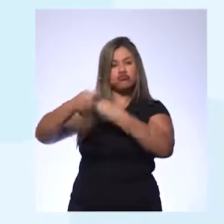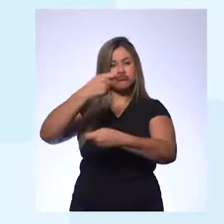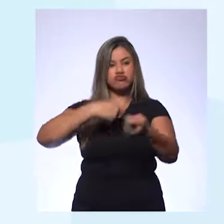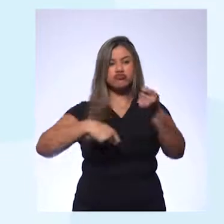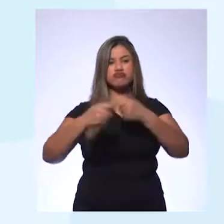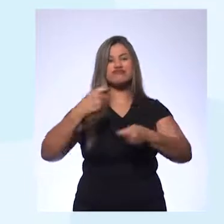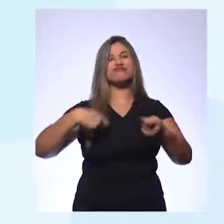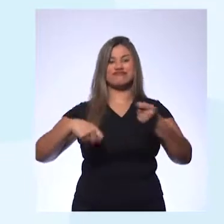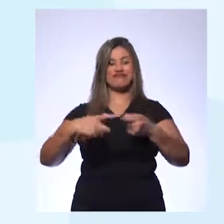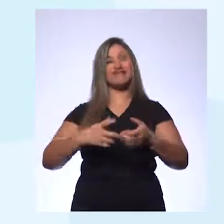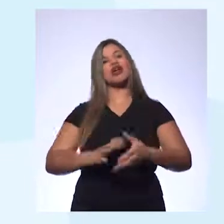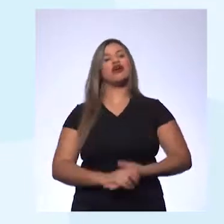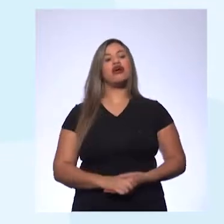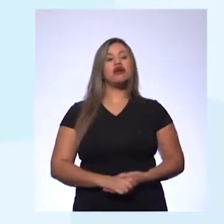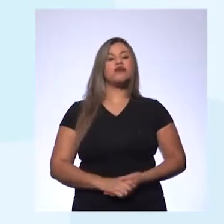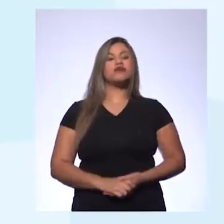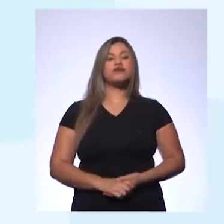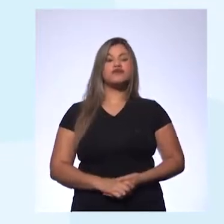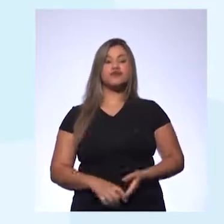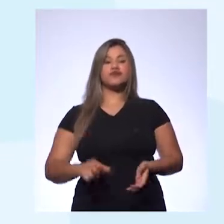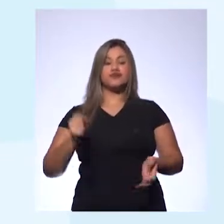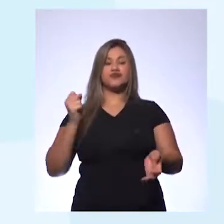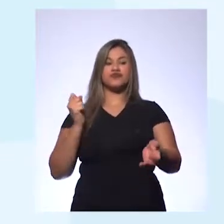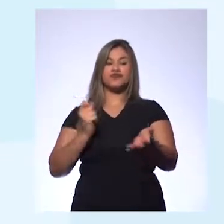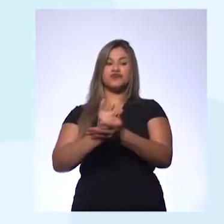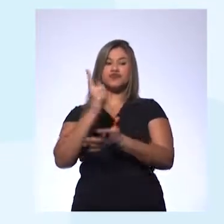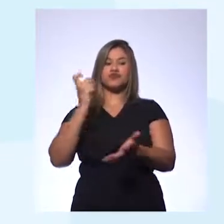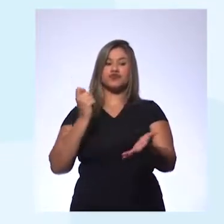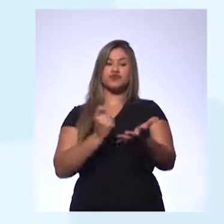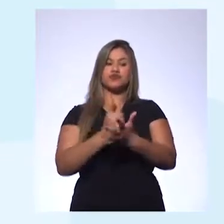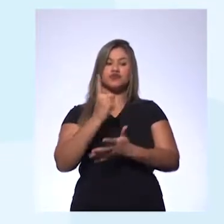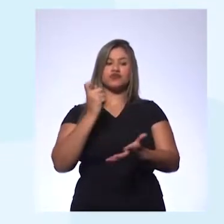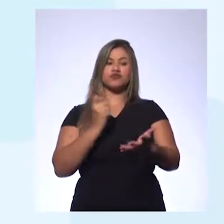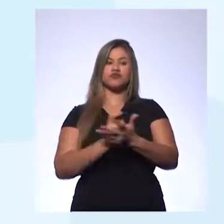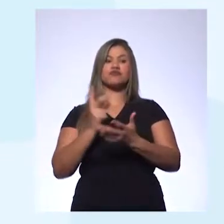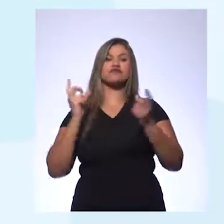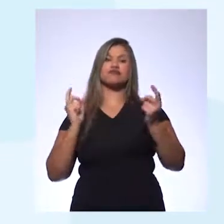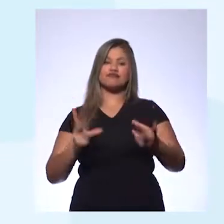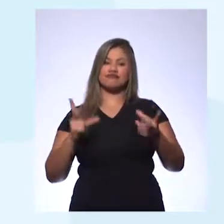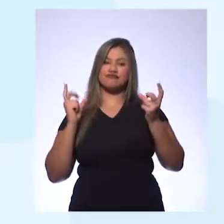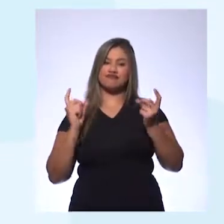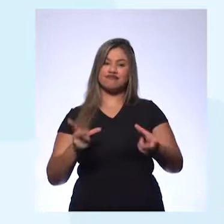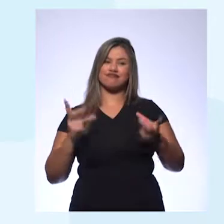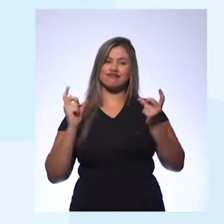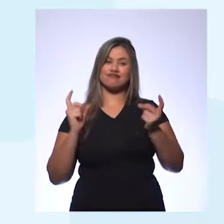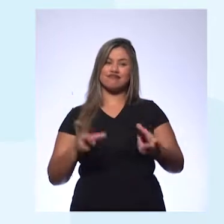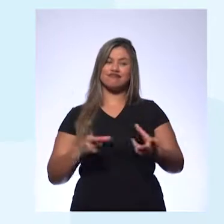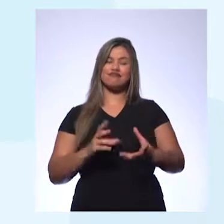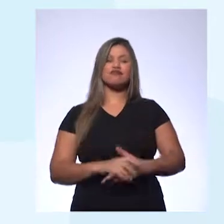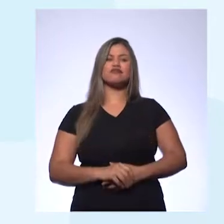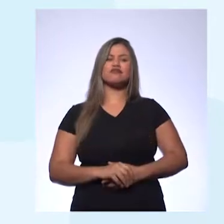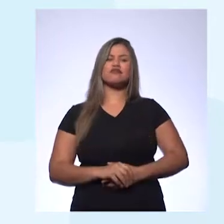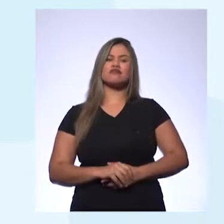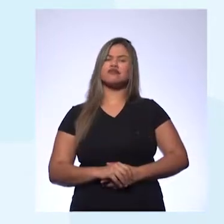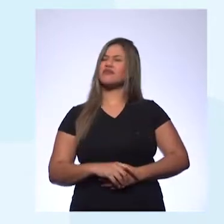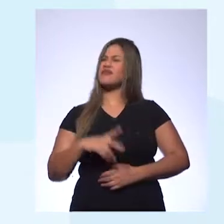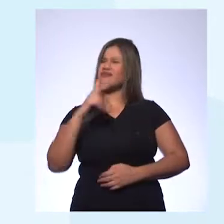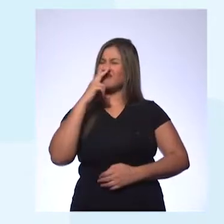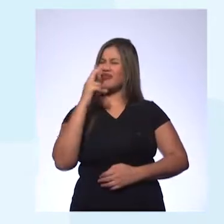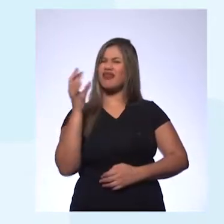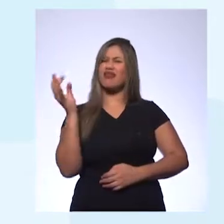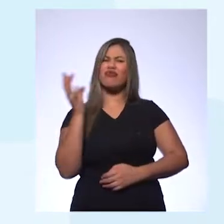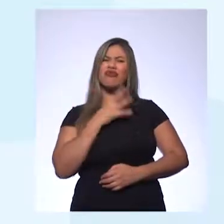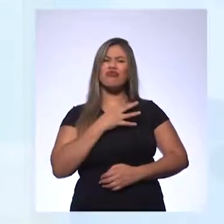uma macroeconomia temos aí uma relação de compra e venda Nossa isso parece tão